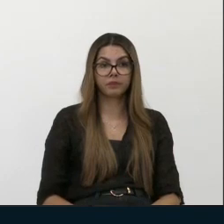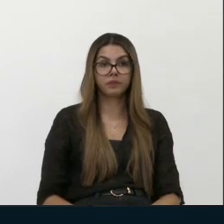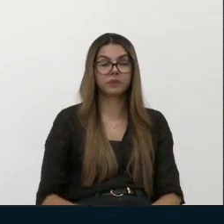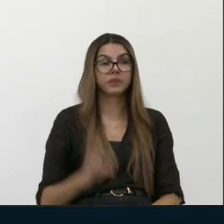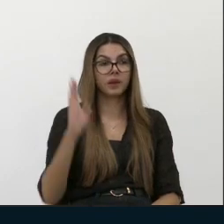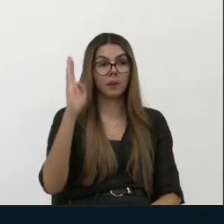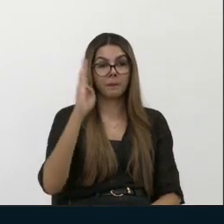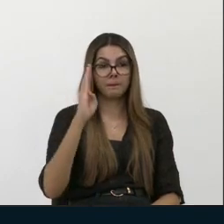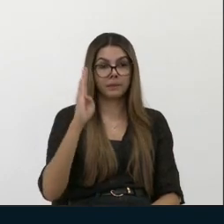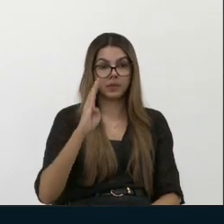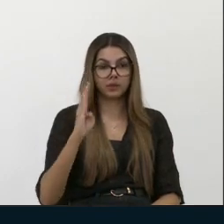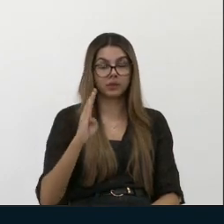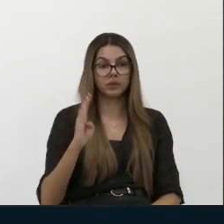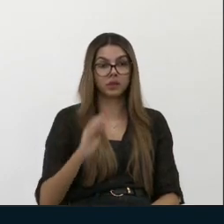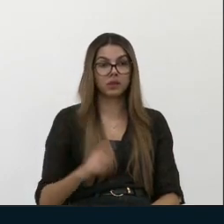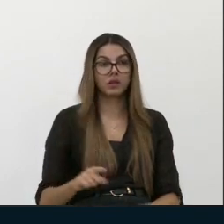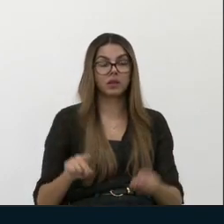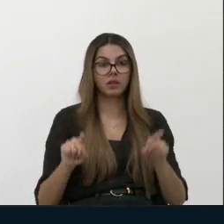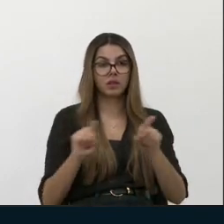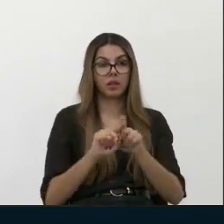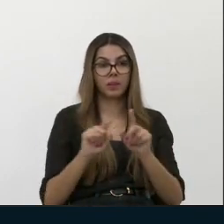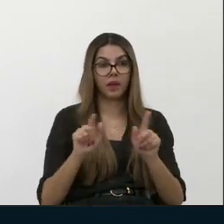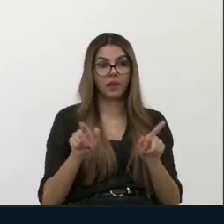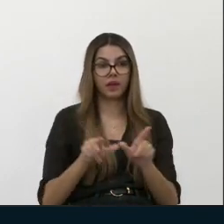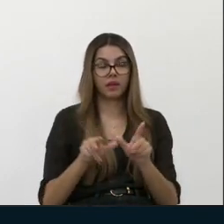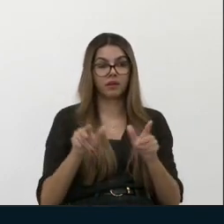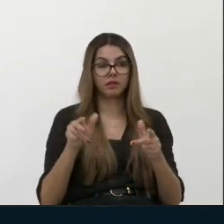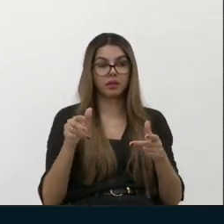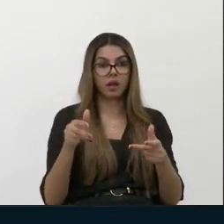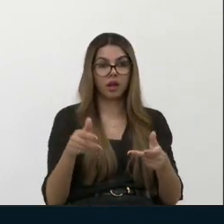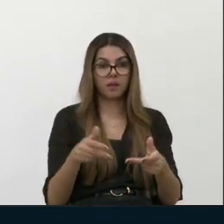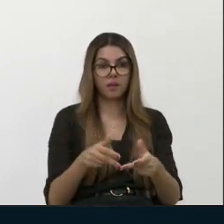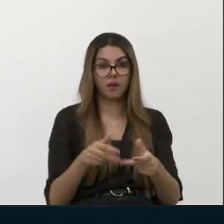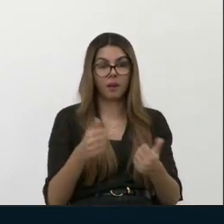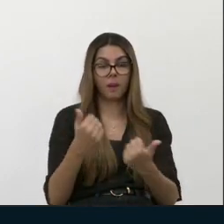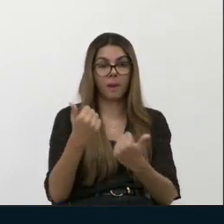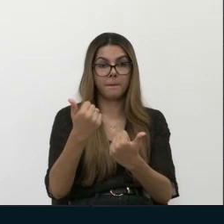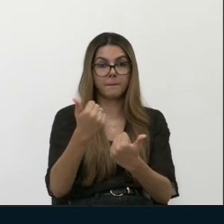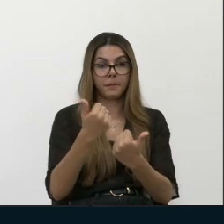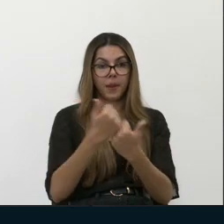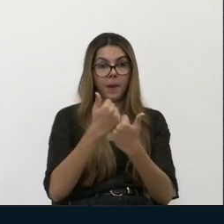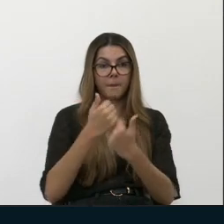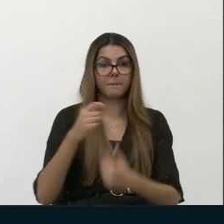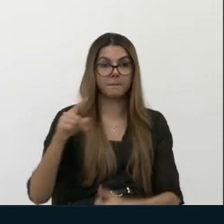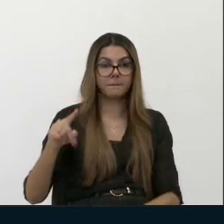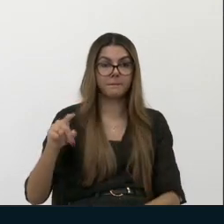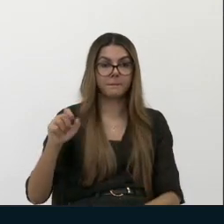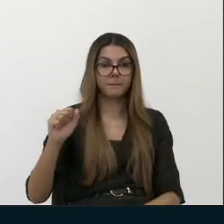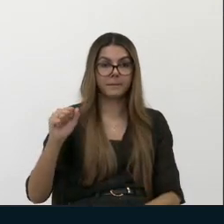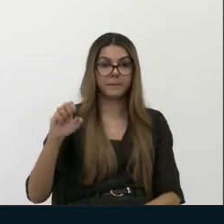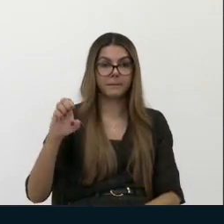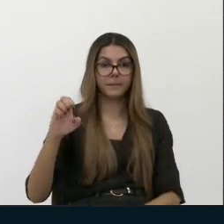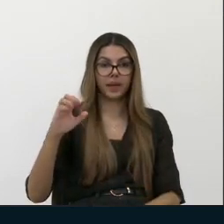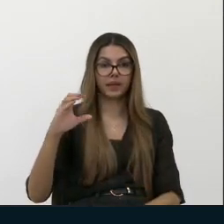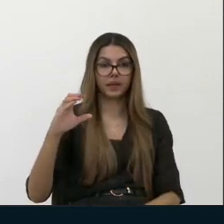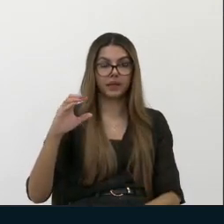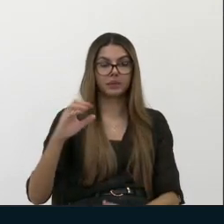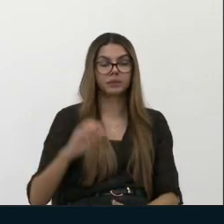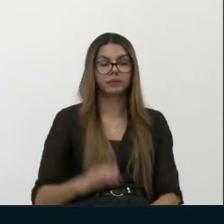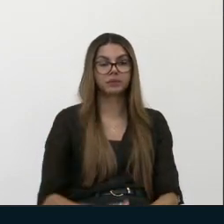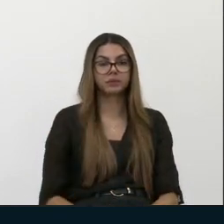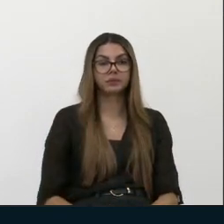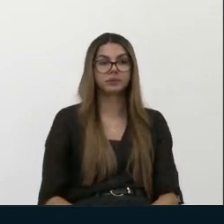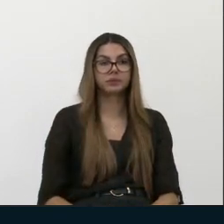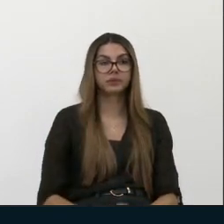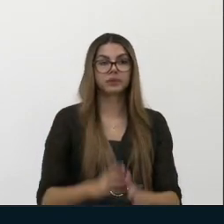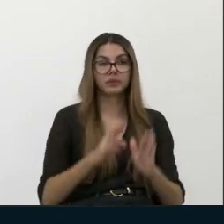Federal e também a Câmara dos Deputados, para apoiar a PEC, Proposta de Emenda à Constituição, que